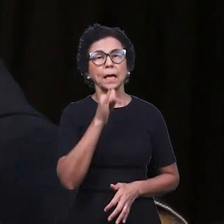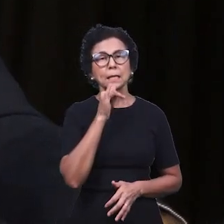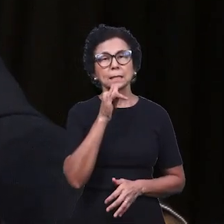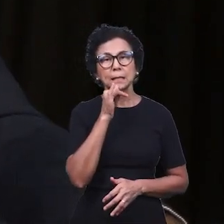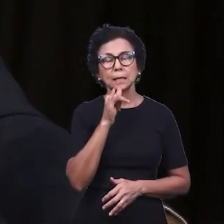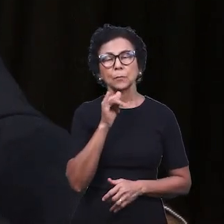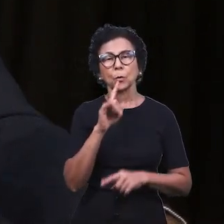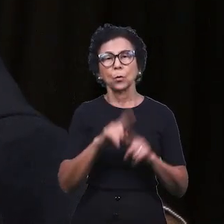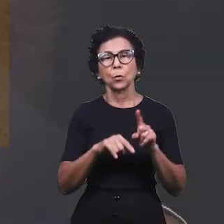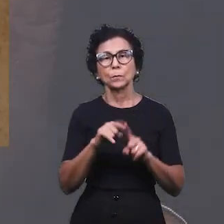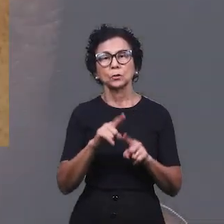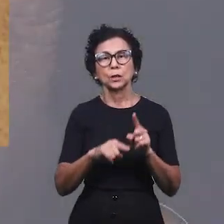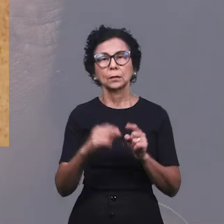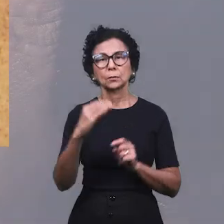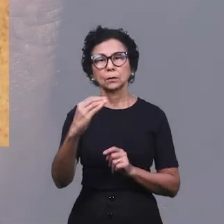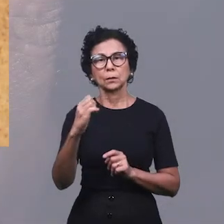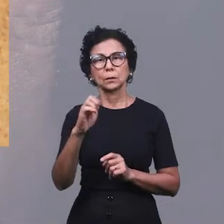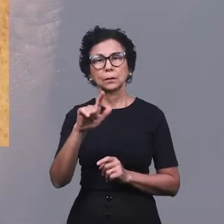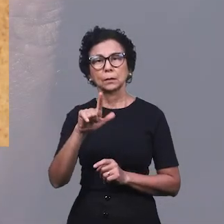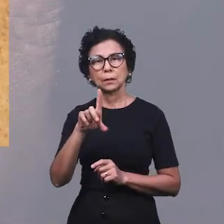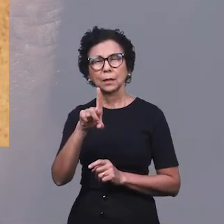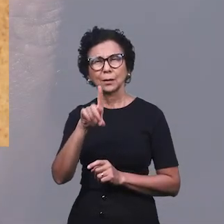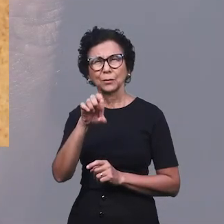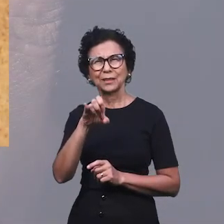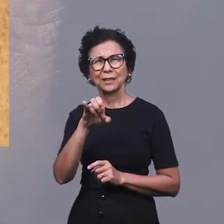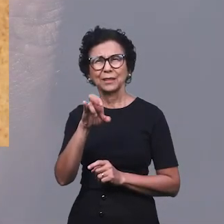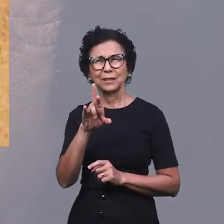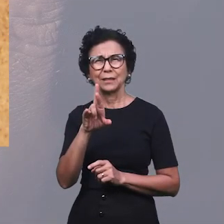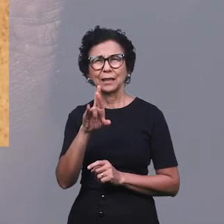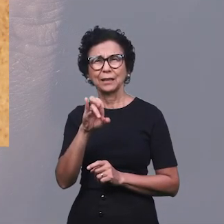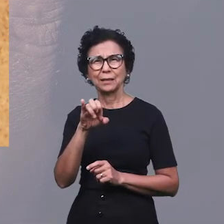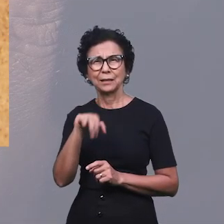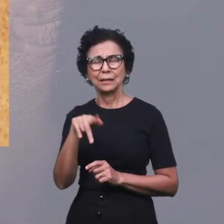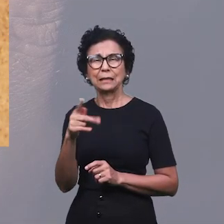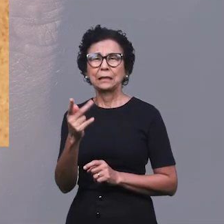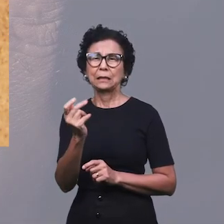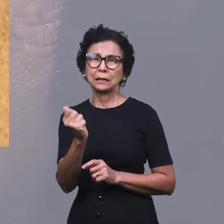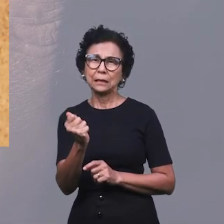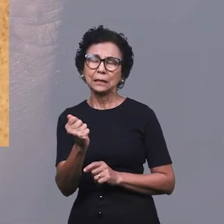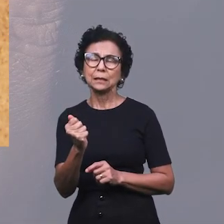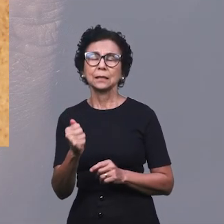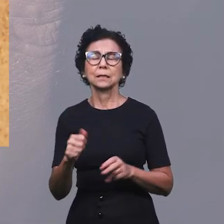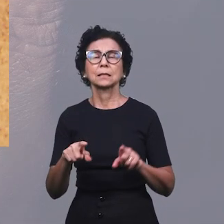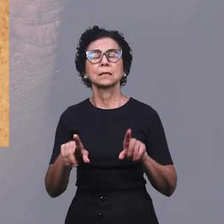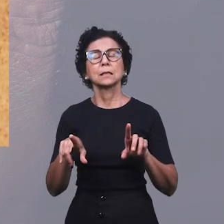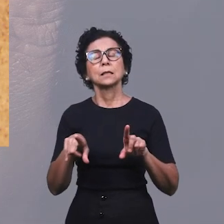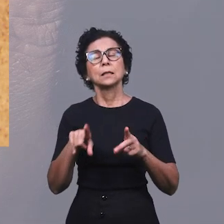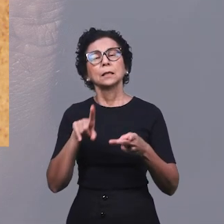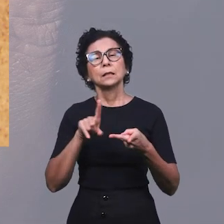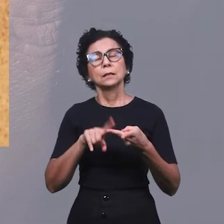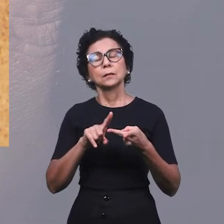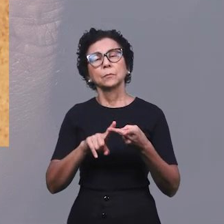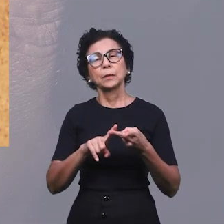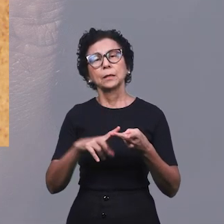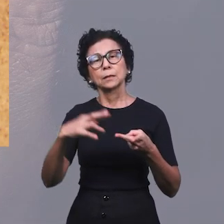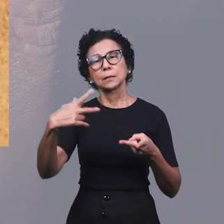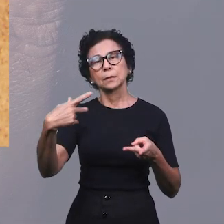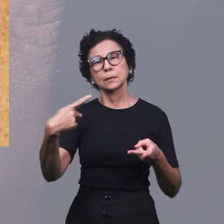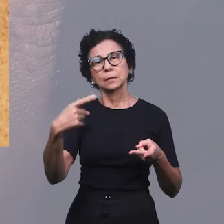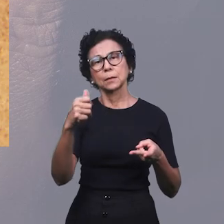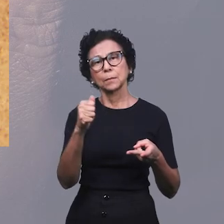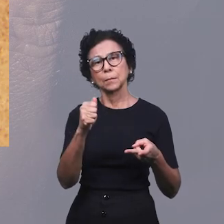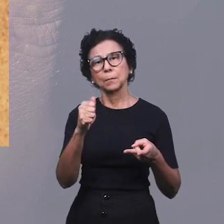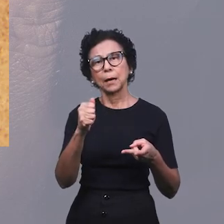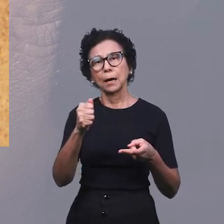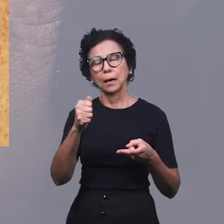né, das pás, que eram os utensílios usados ali, né, esses utensílios eram destinados a